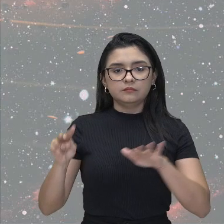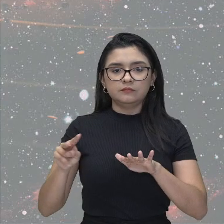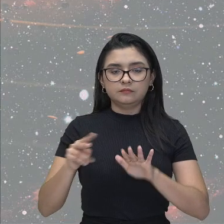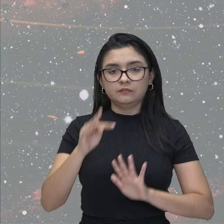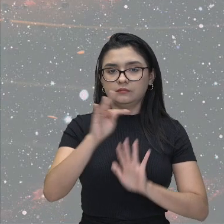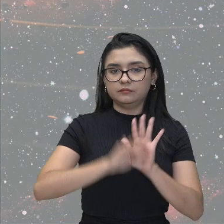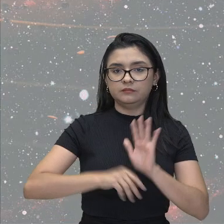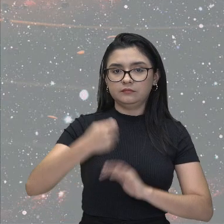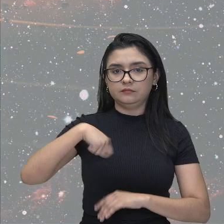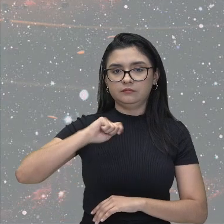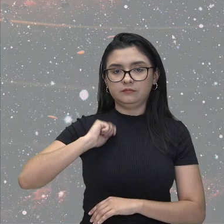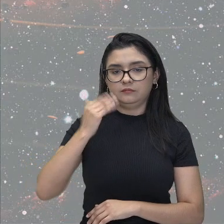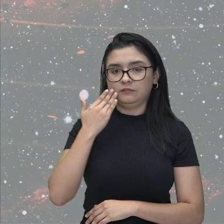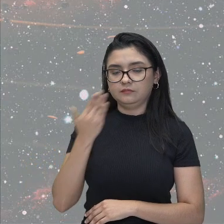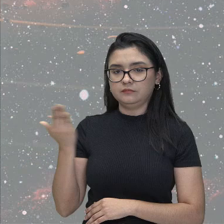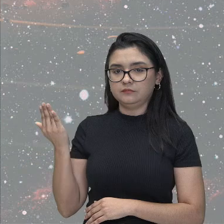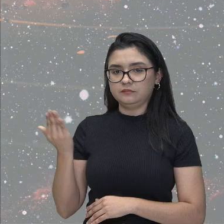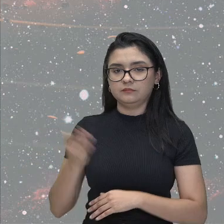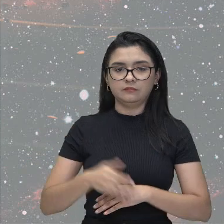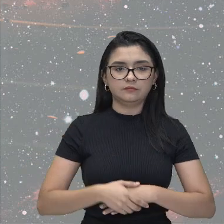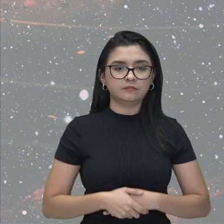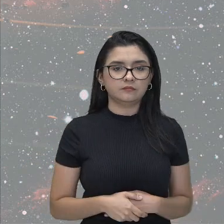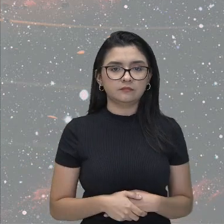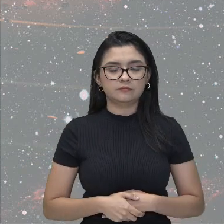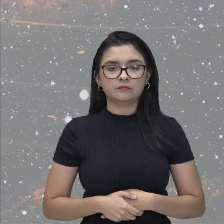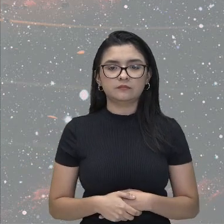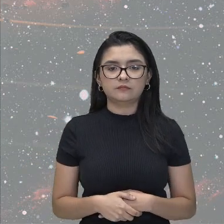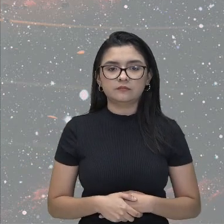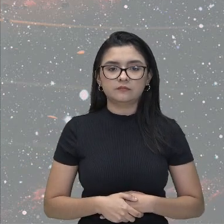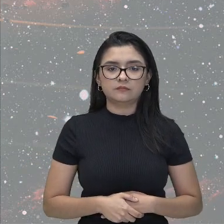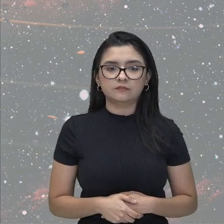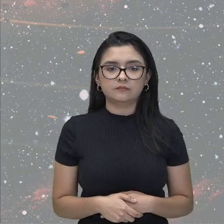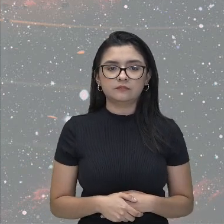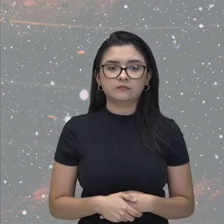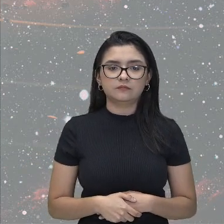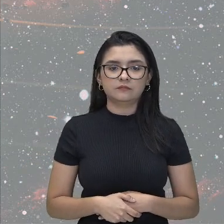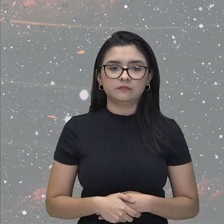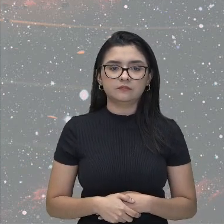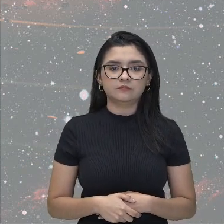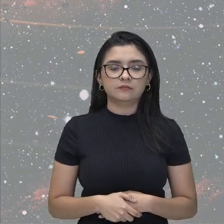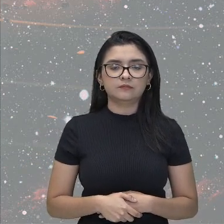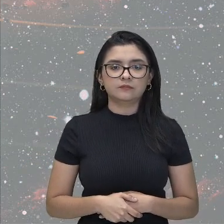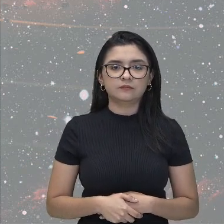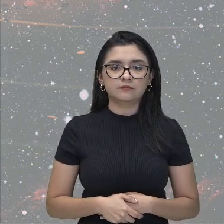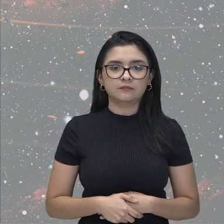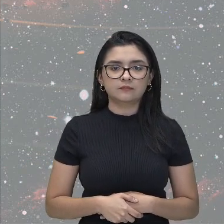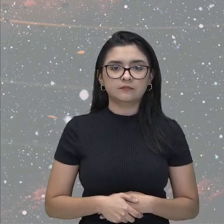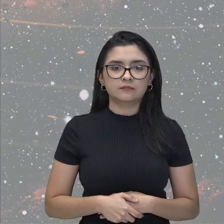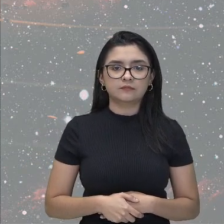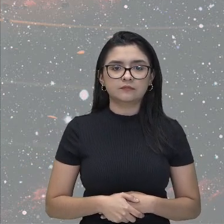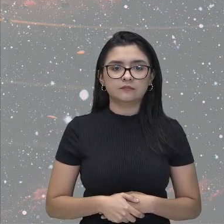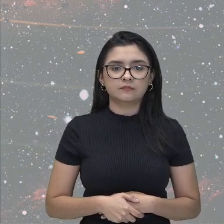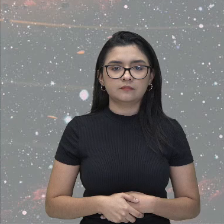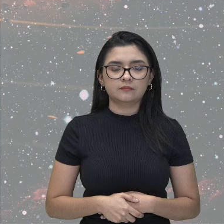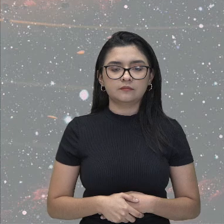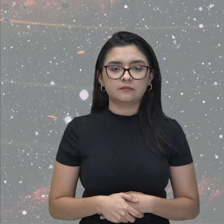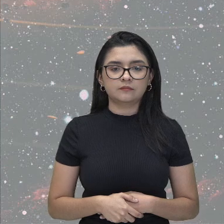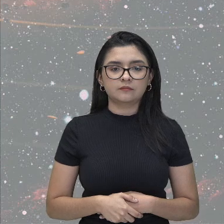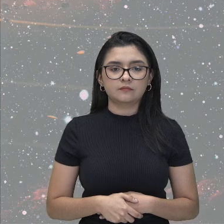con origen la que Remar